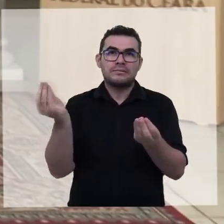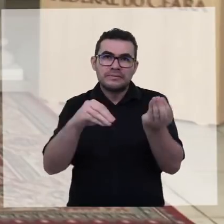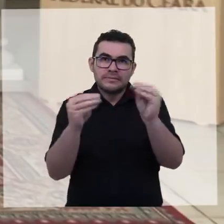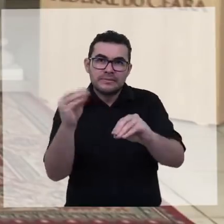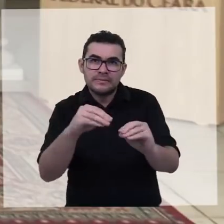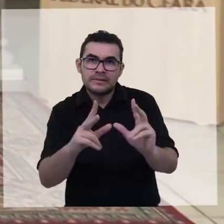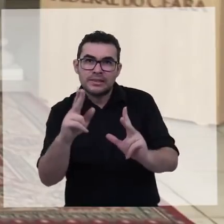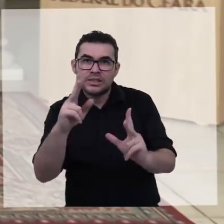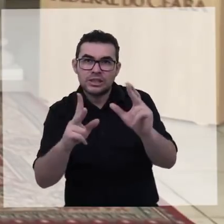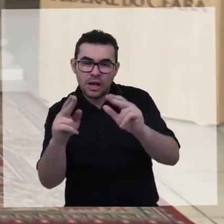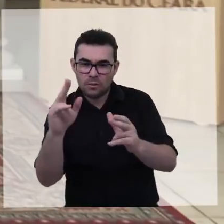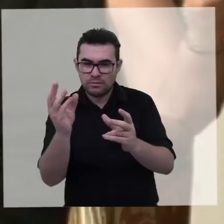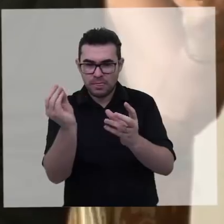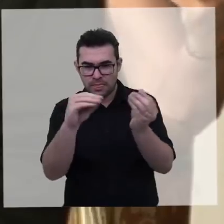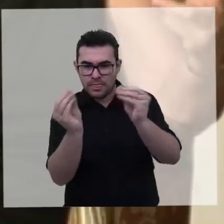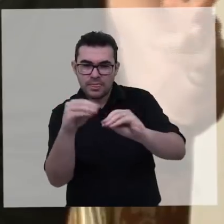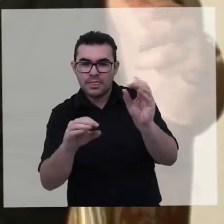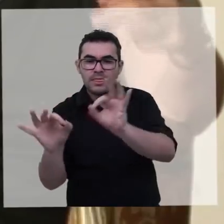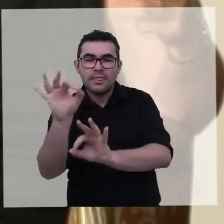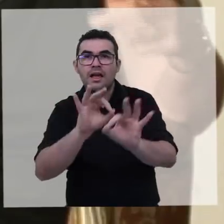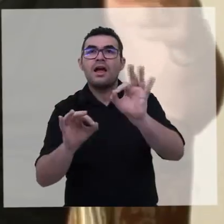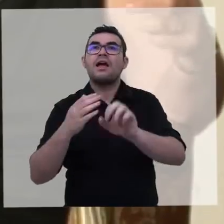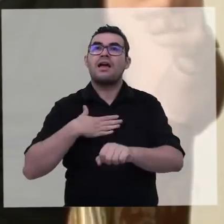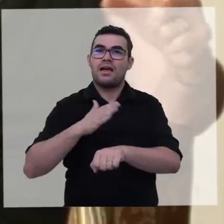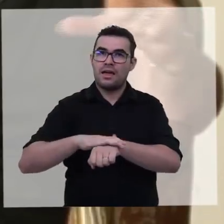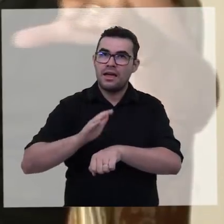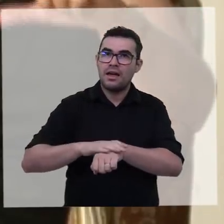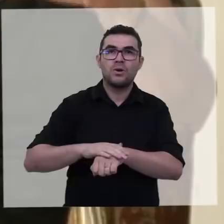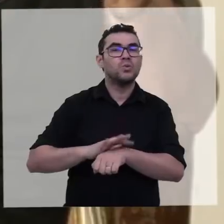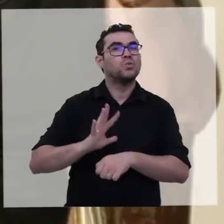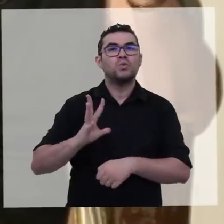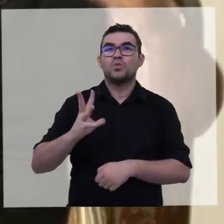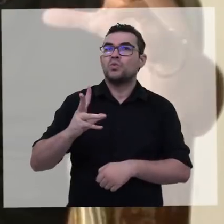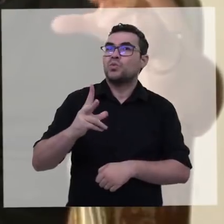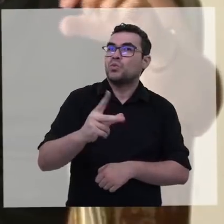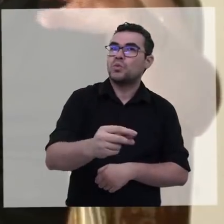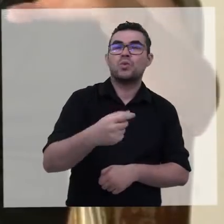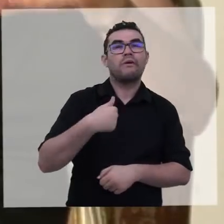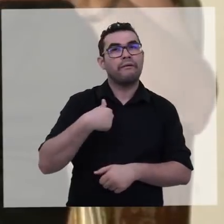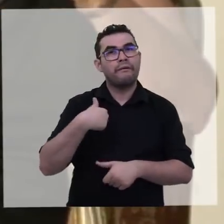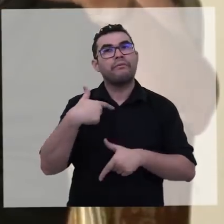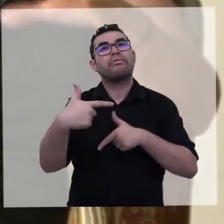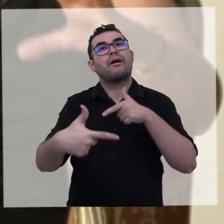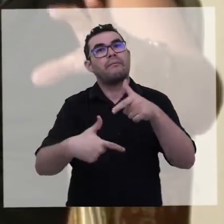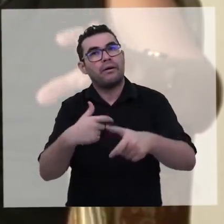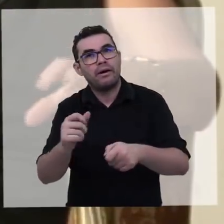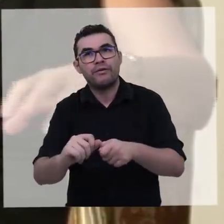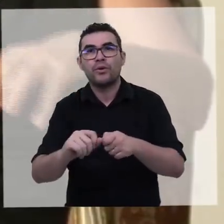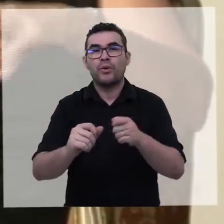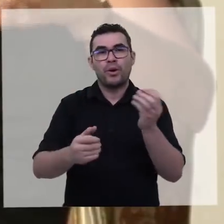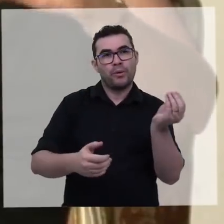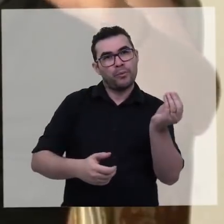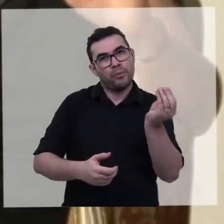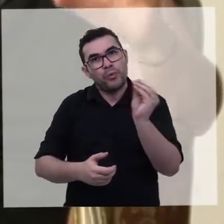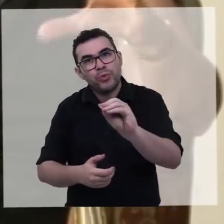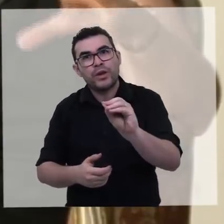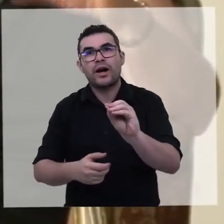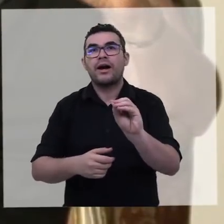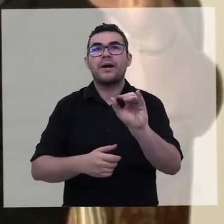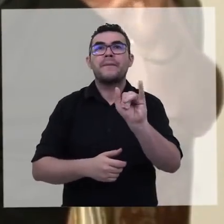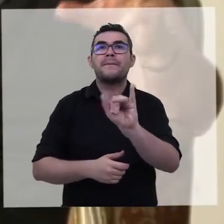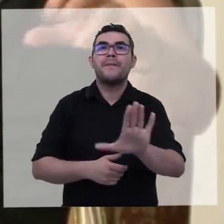tinha nada. E eu lembro que a gente, uma vez, e todos aqueles trabalhos, eu editorava todas aquelas